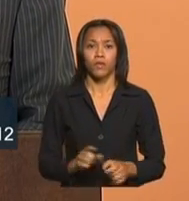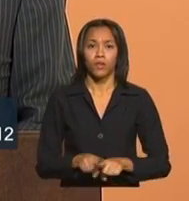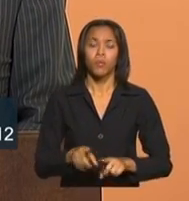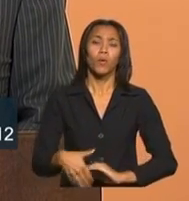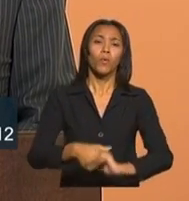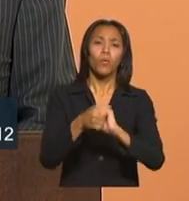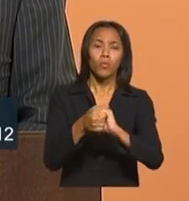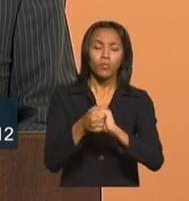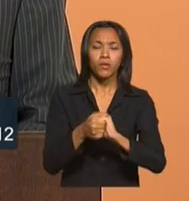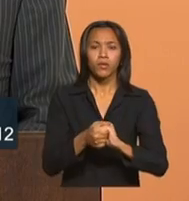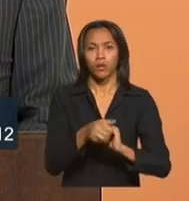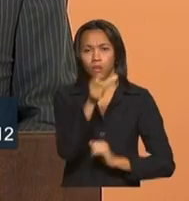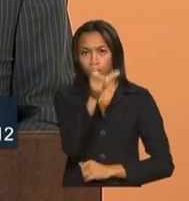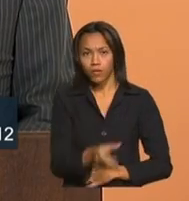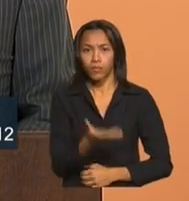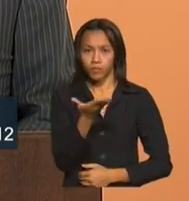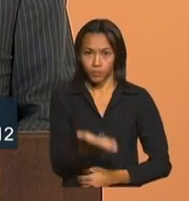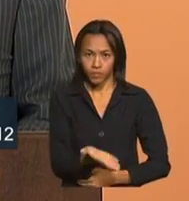Cumprimentar o senhor